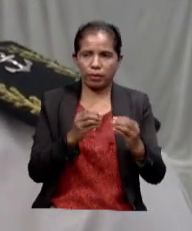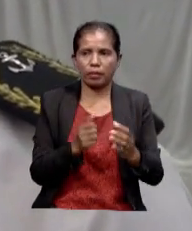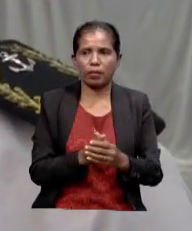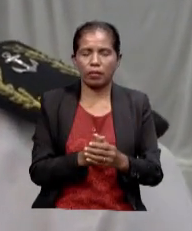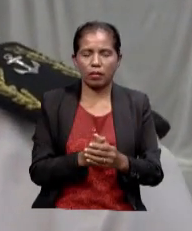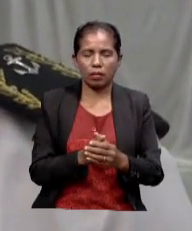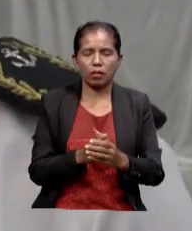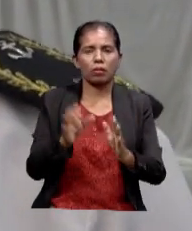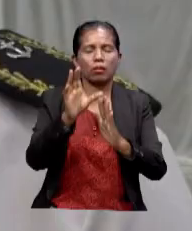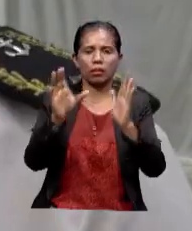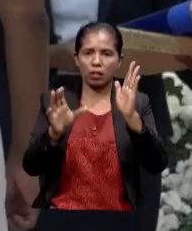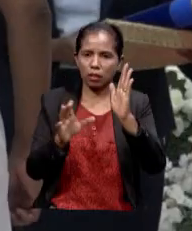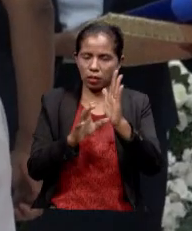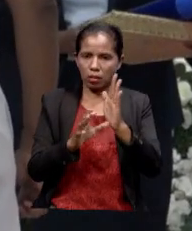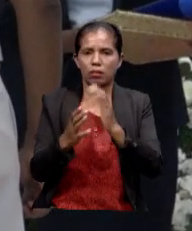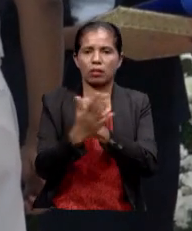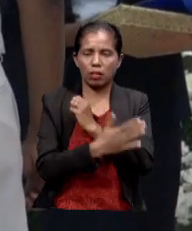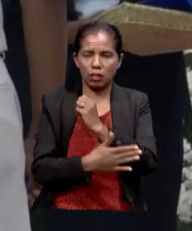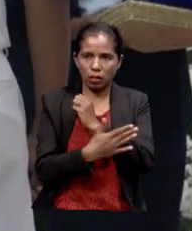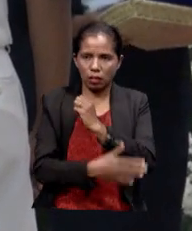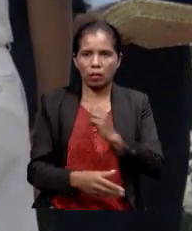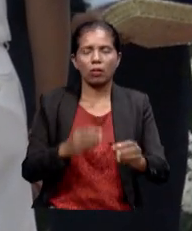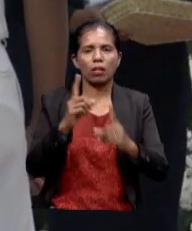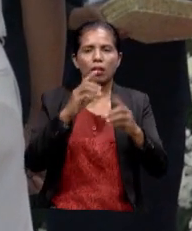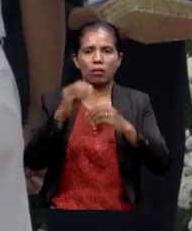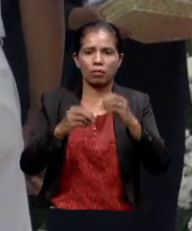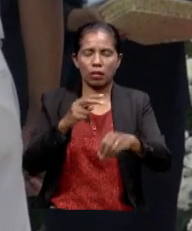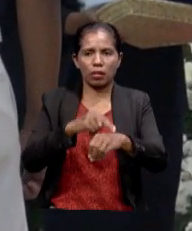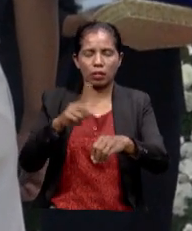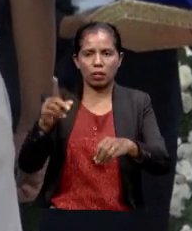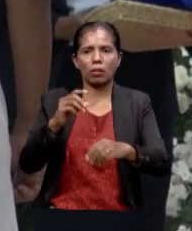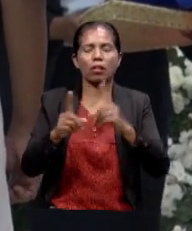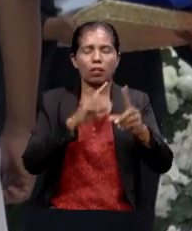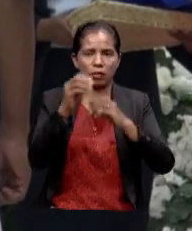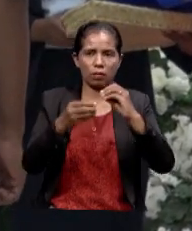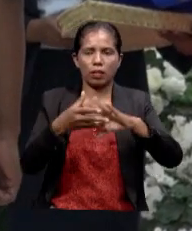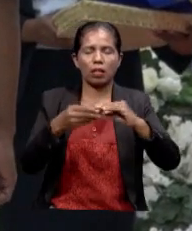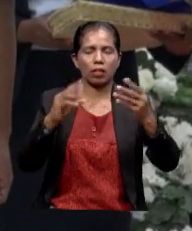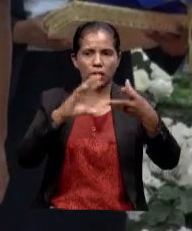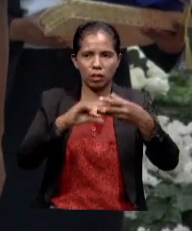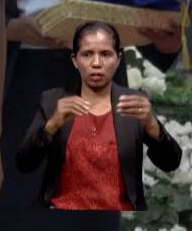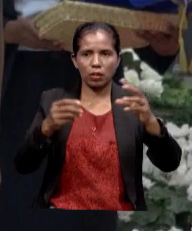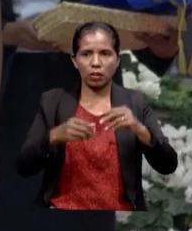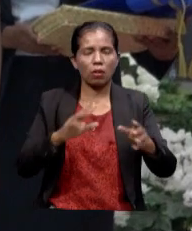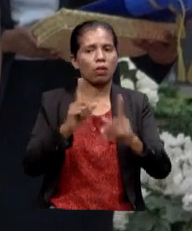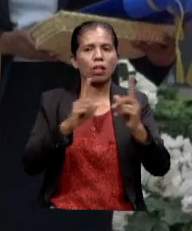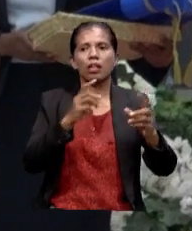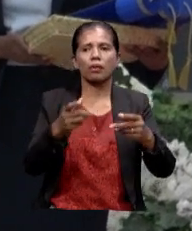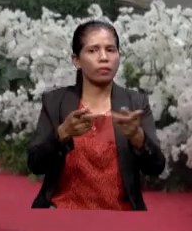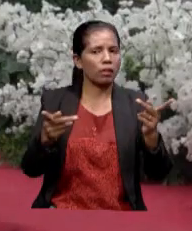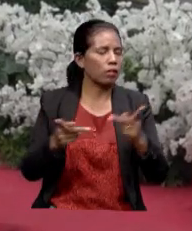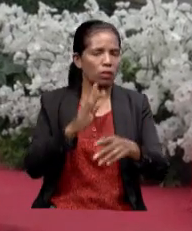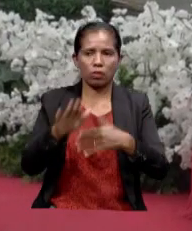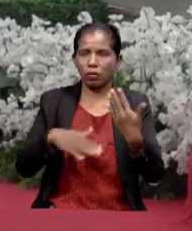construção de Estado-nação, colia conaba nacionalismo, colia conaba história, colia áreas sobretudo na Bemaca